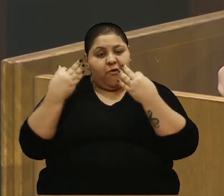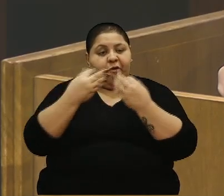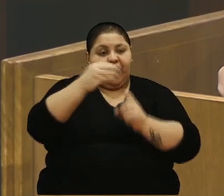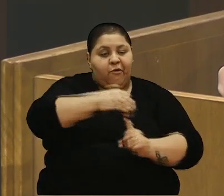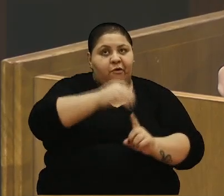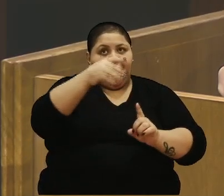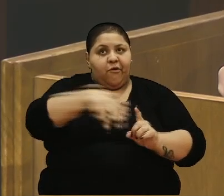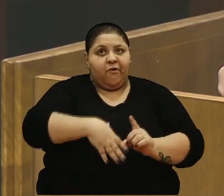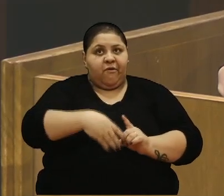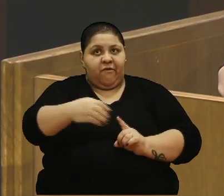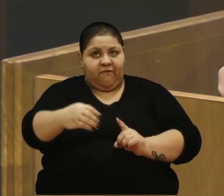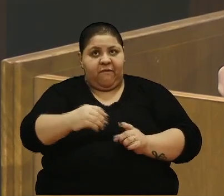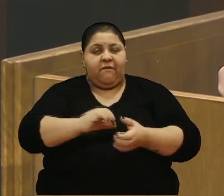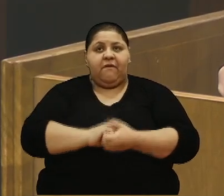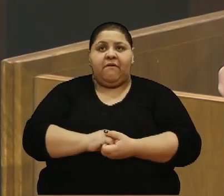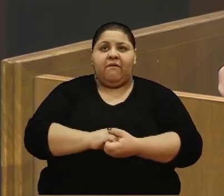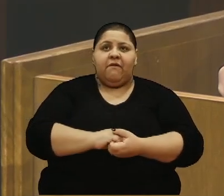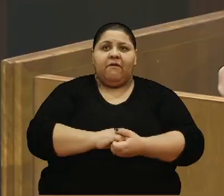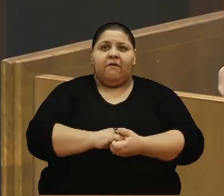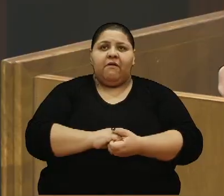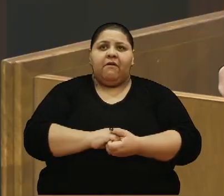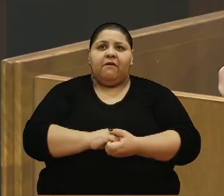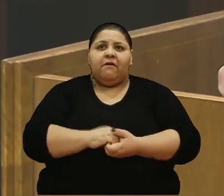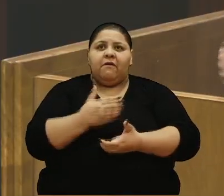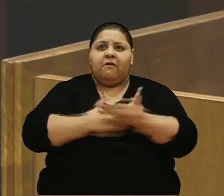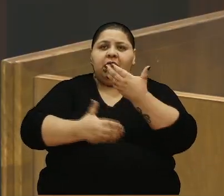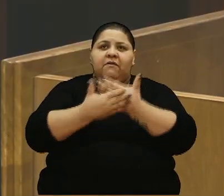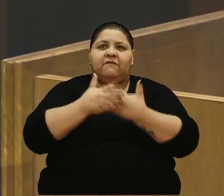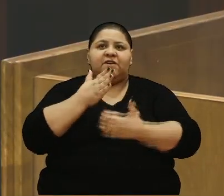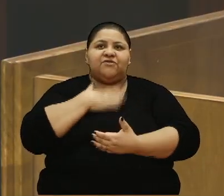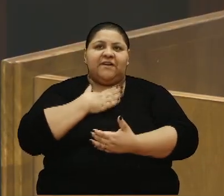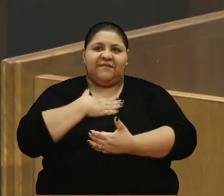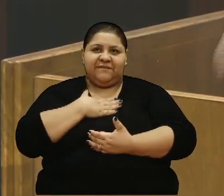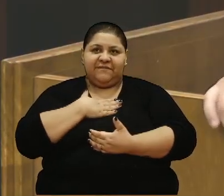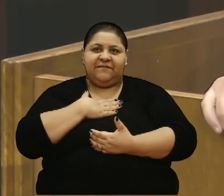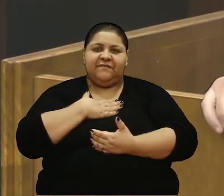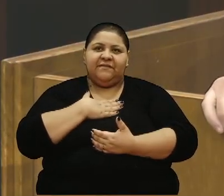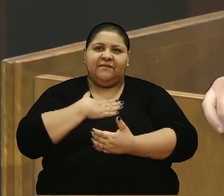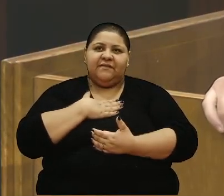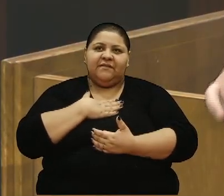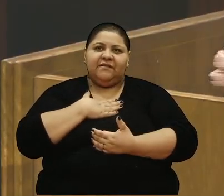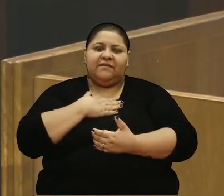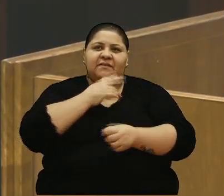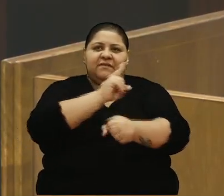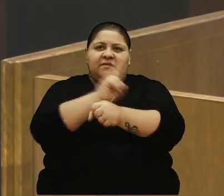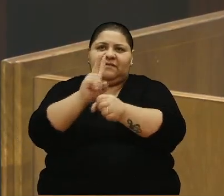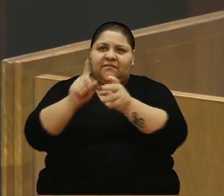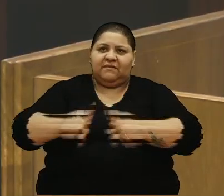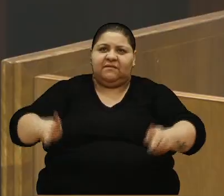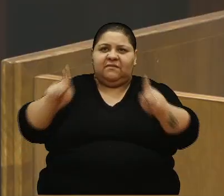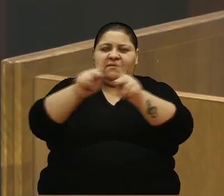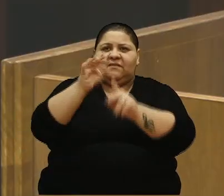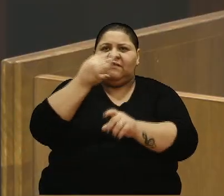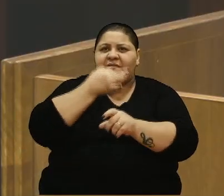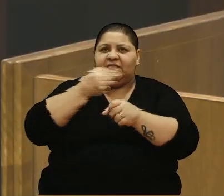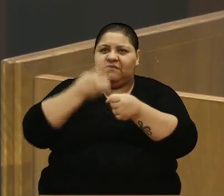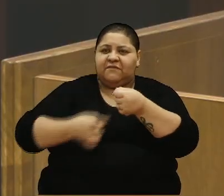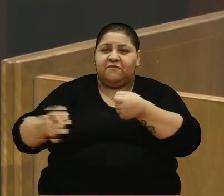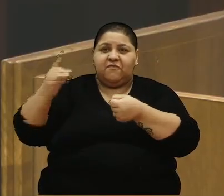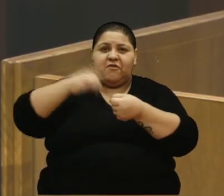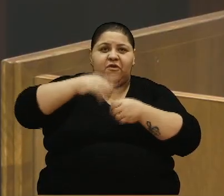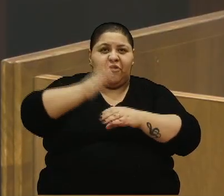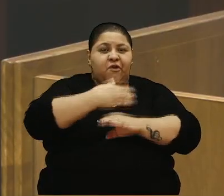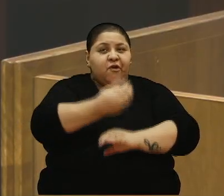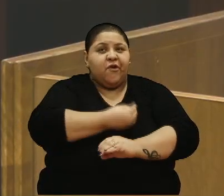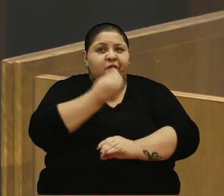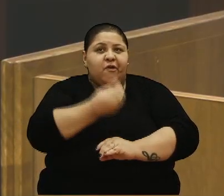filha, Maria Rafaela, né, que tudo para mim, e para cuidar da população de Caxias do Sul e voltar mais ativo para cuidar